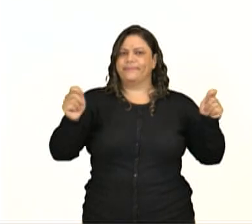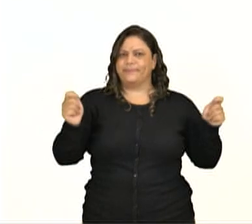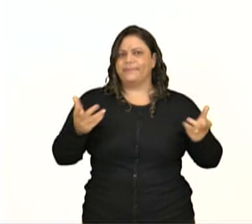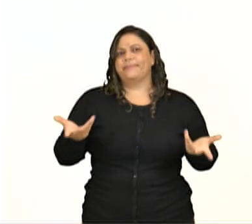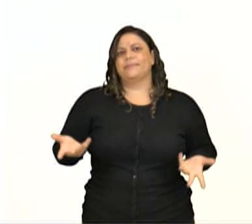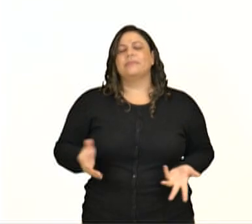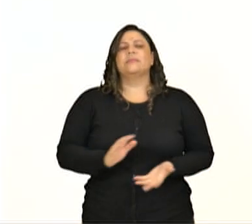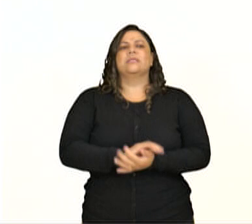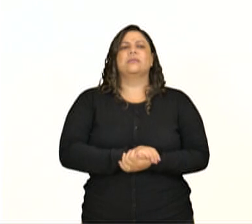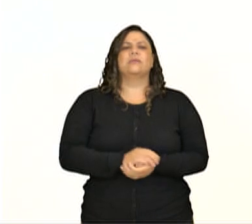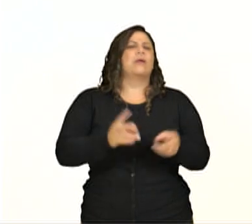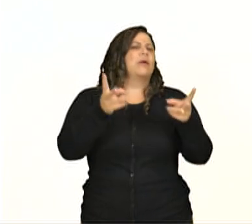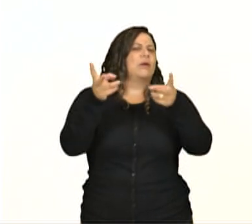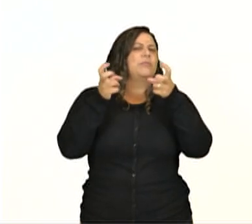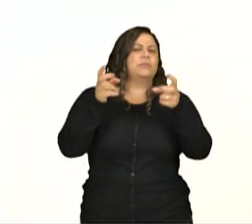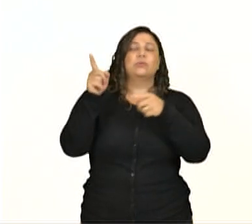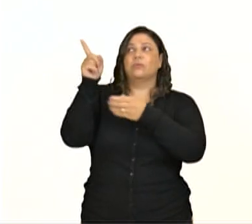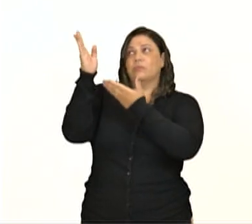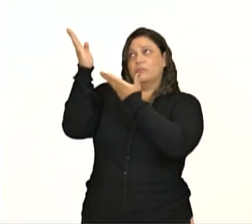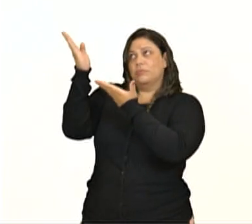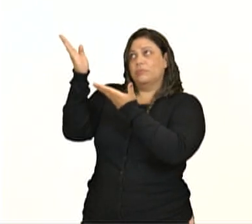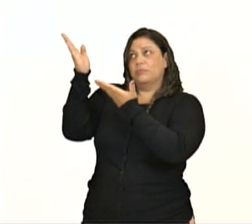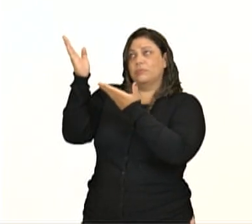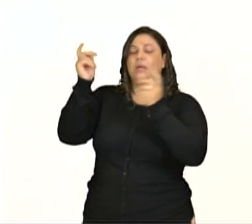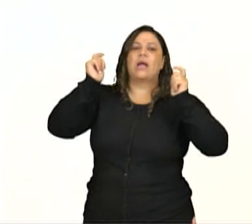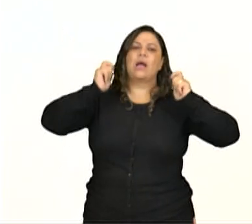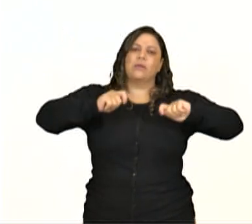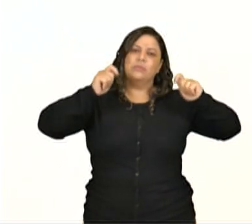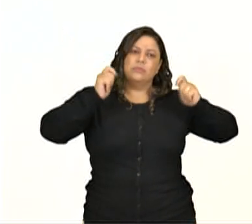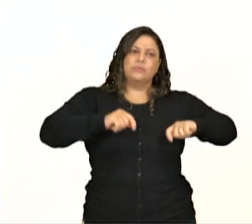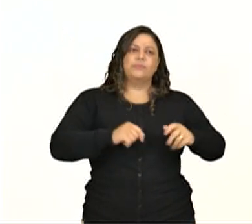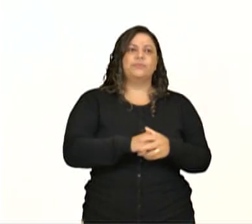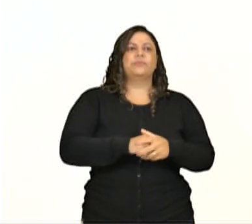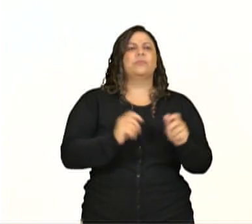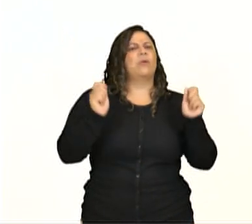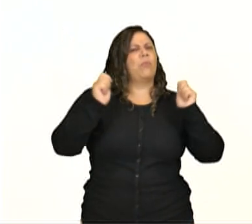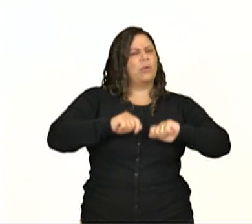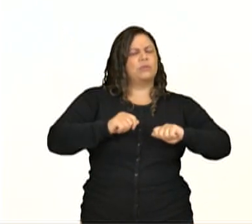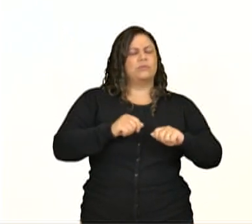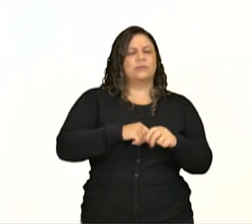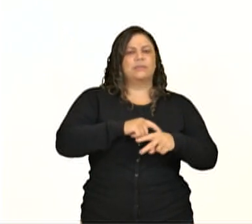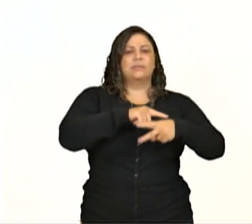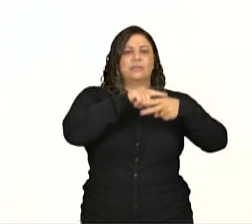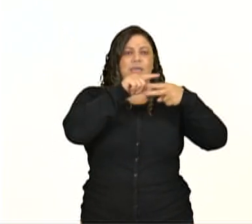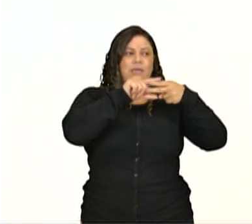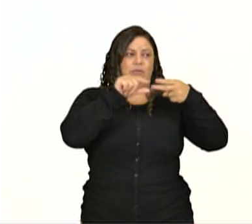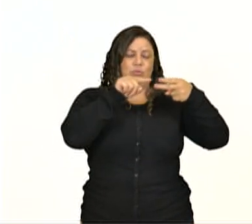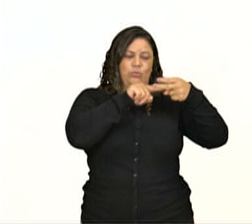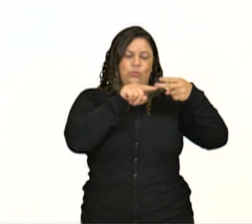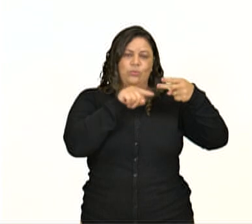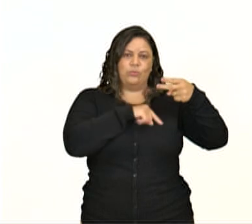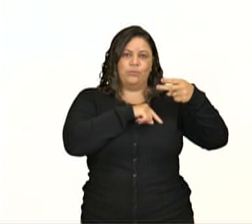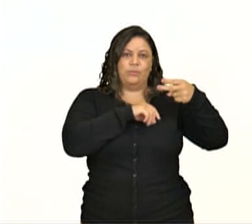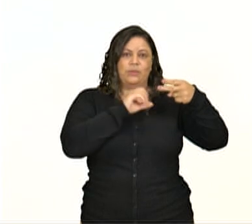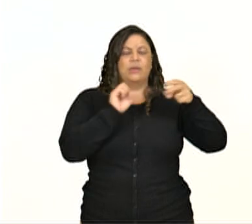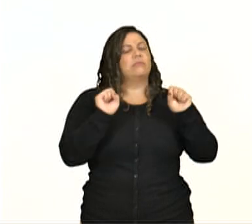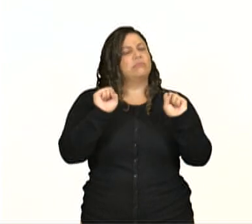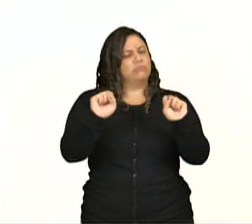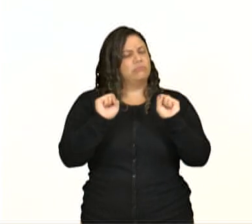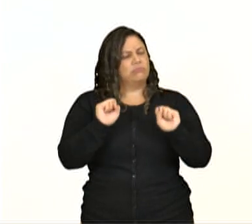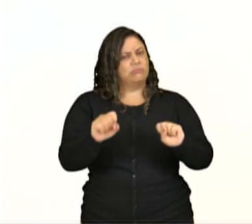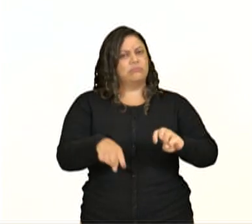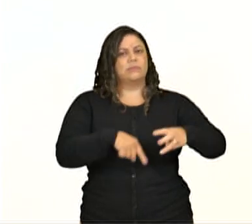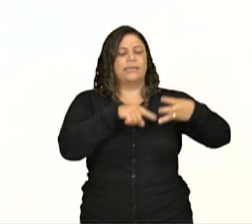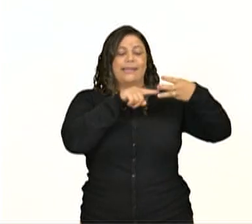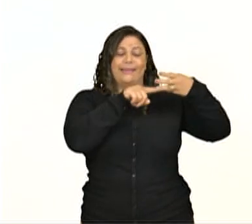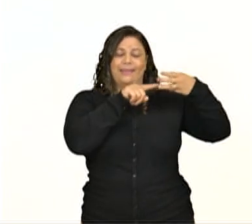esta possibilidade, ele pode fazer dupla ligação e também pode fazer tripla ligação.